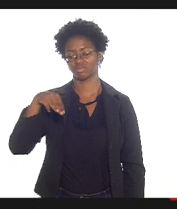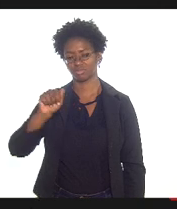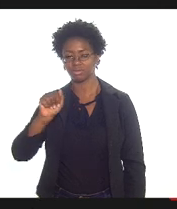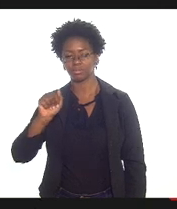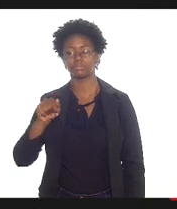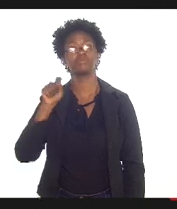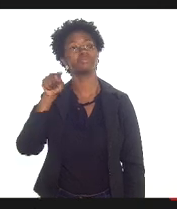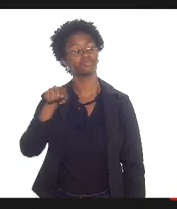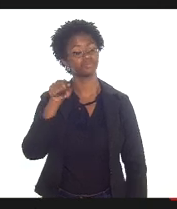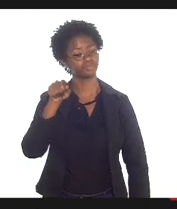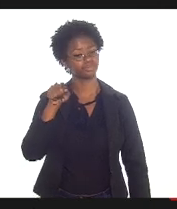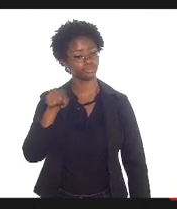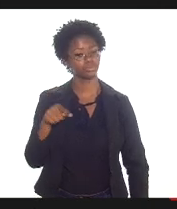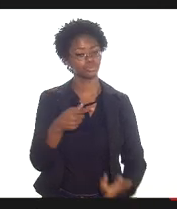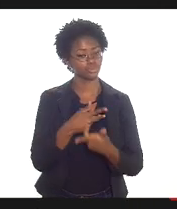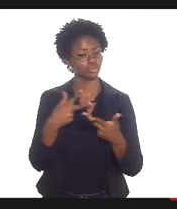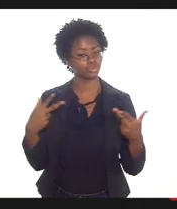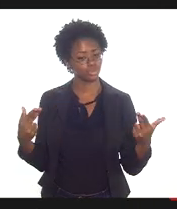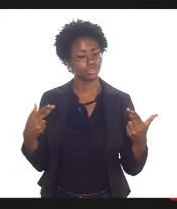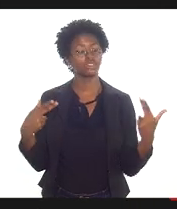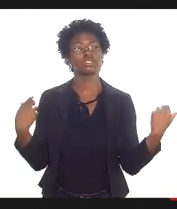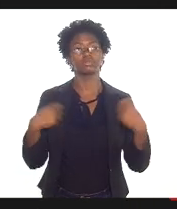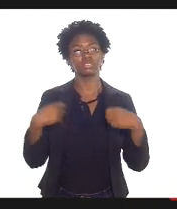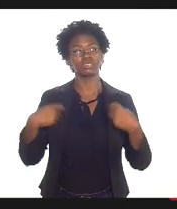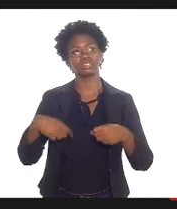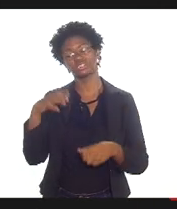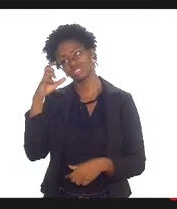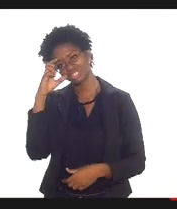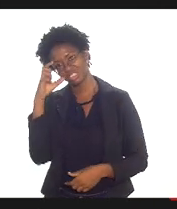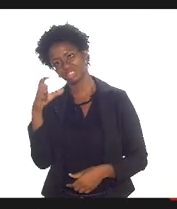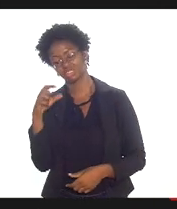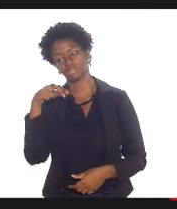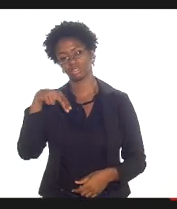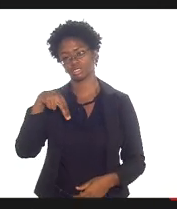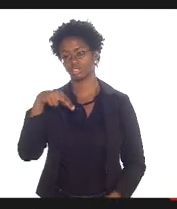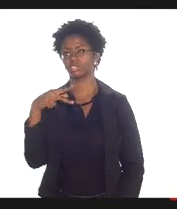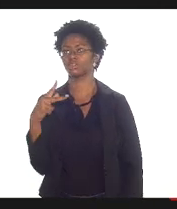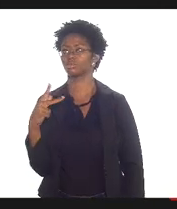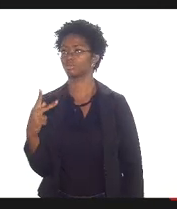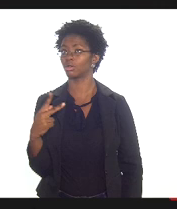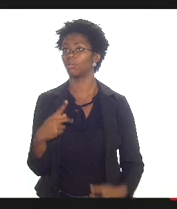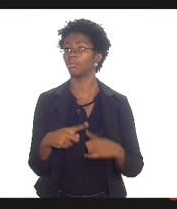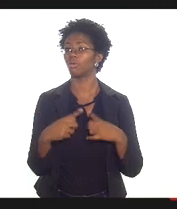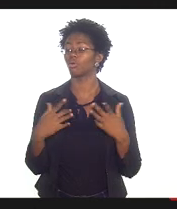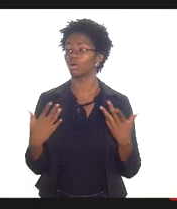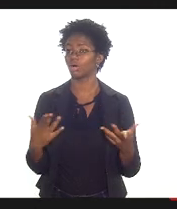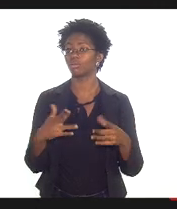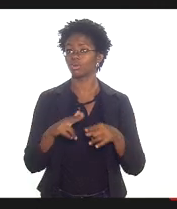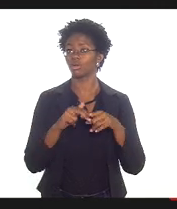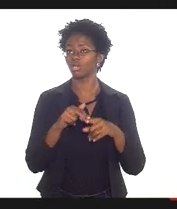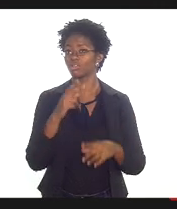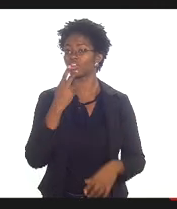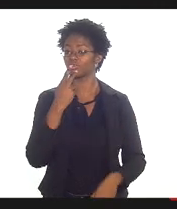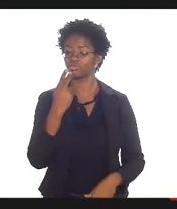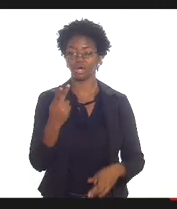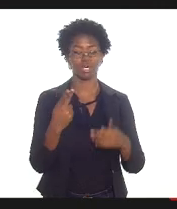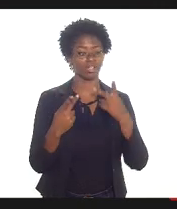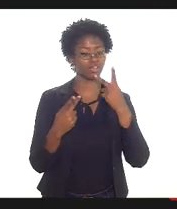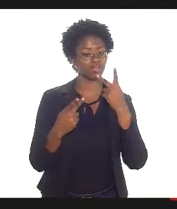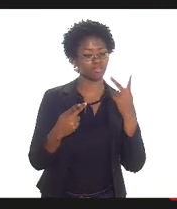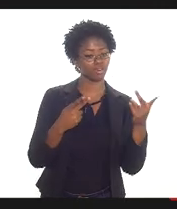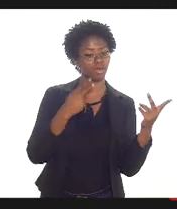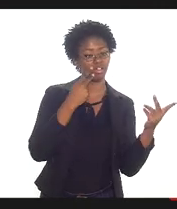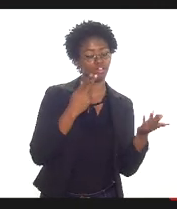Isso aí é uma questão que merece uma grande atenção da ANP, porque se fala muito em campos